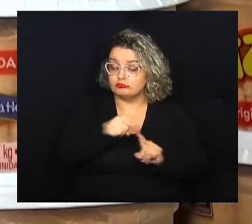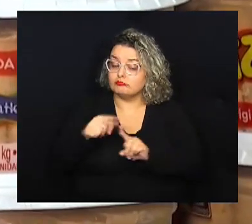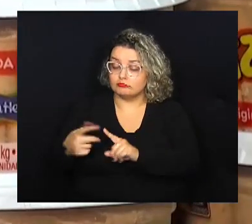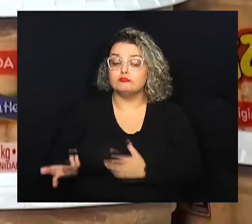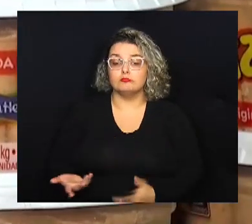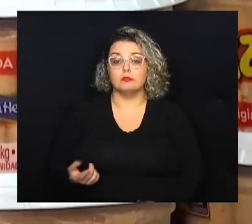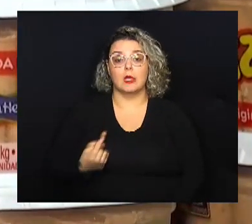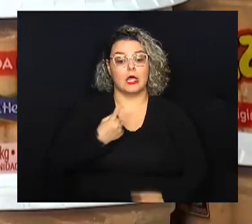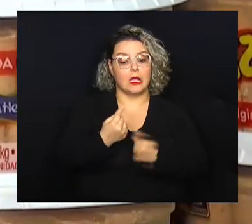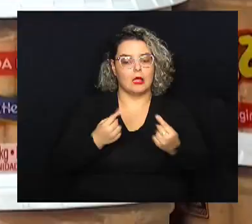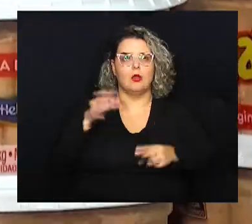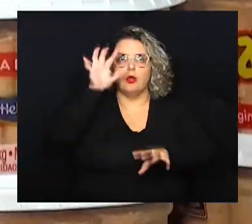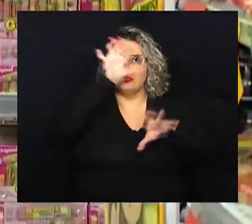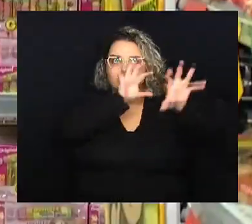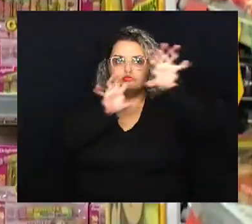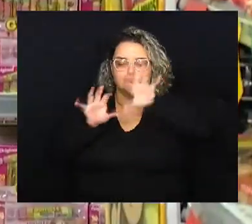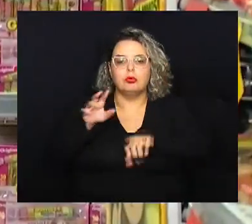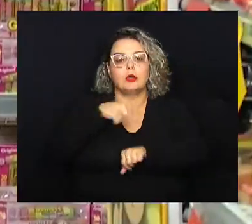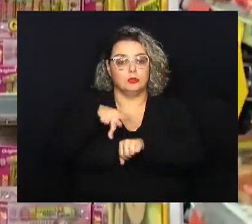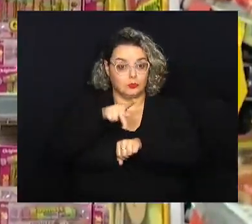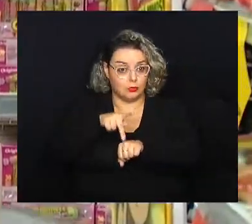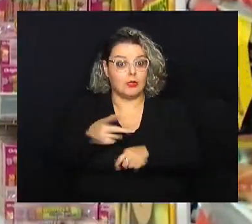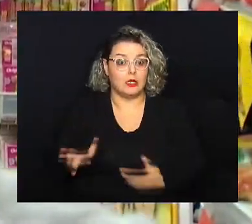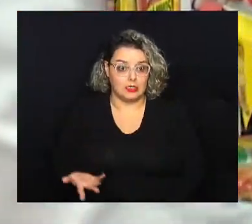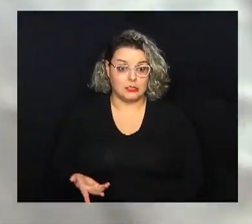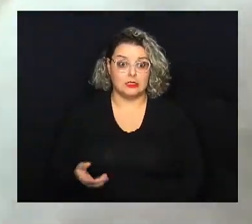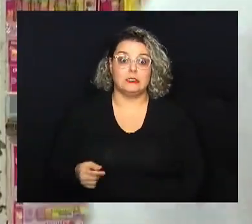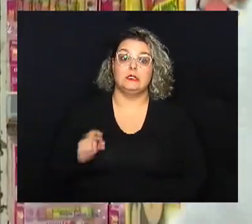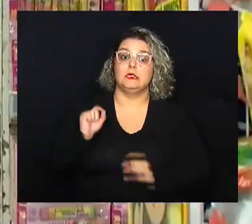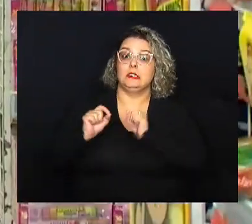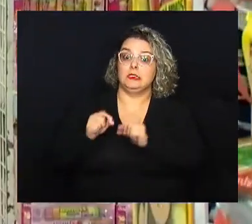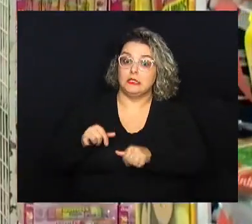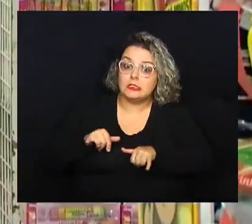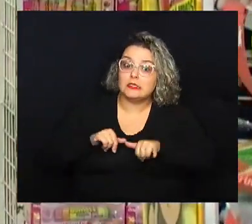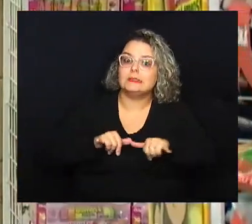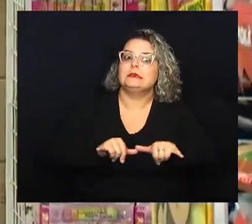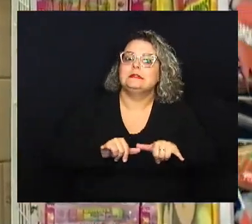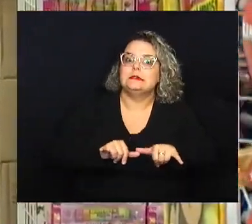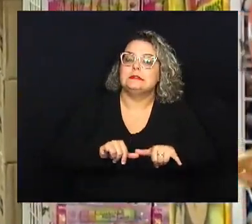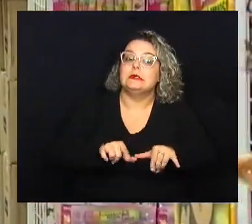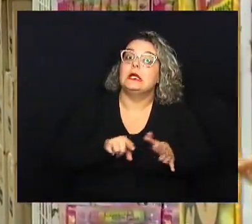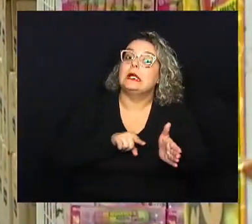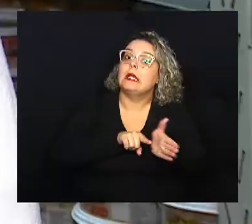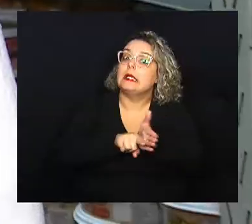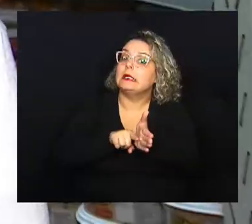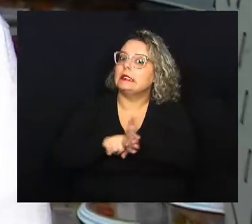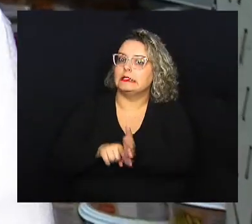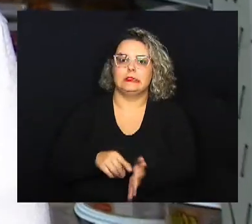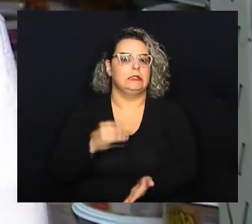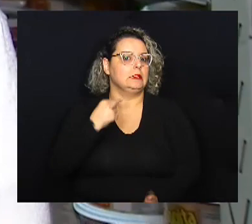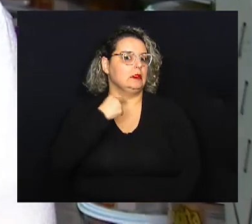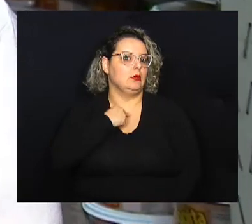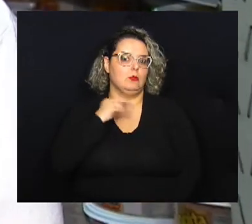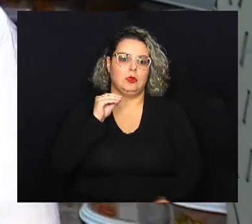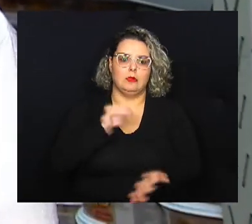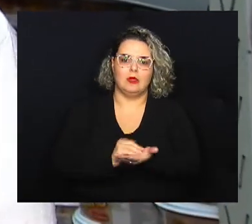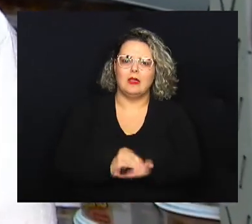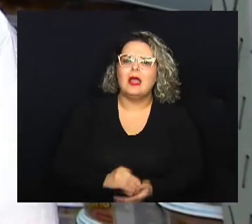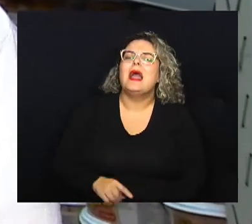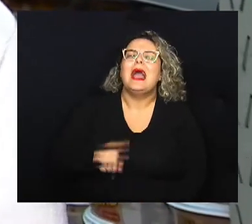região do país. E quem vai às compras afirma que a pesquisa não pode faltar. Vale a pena